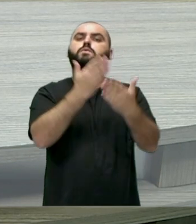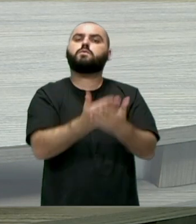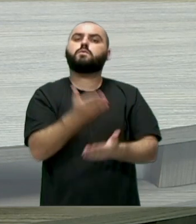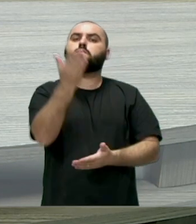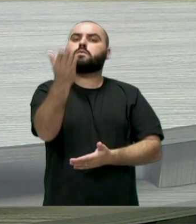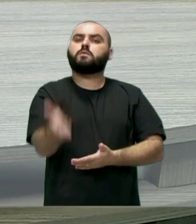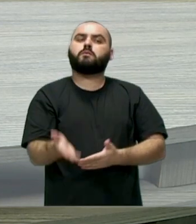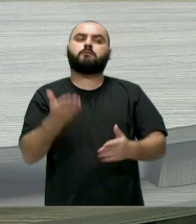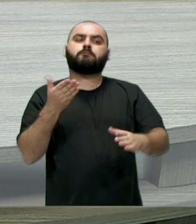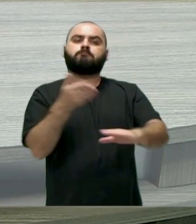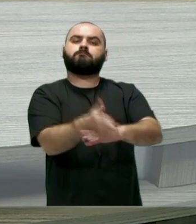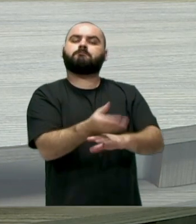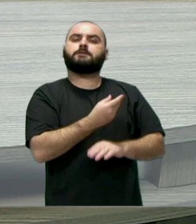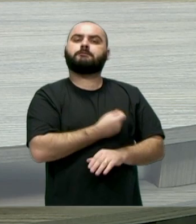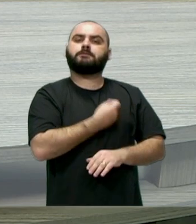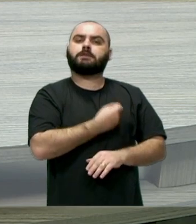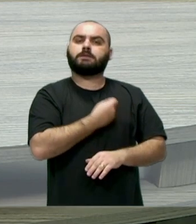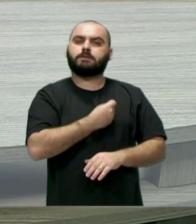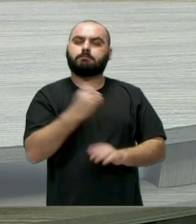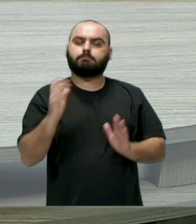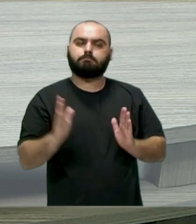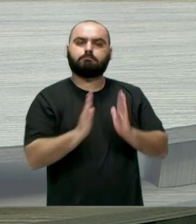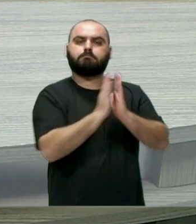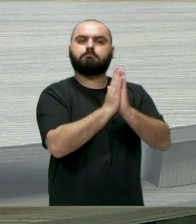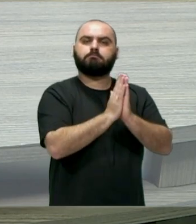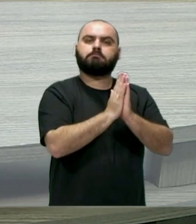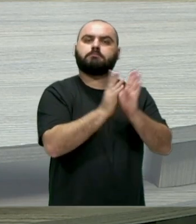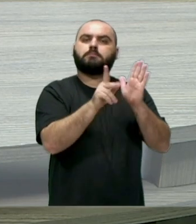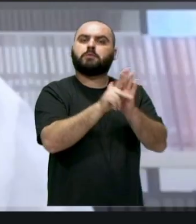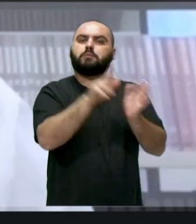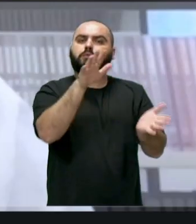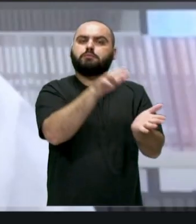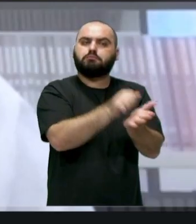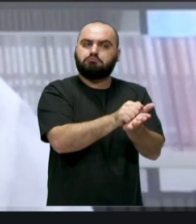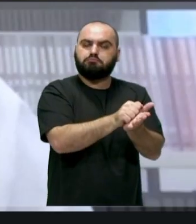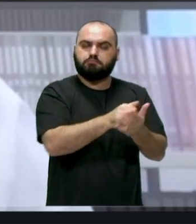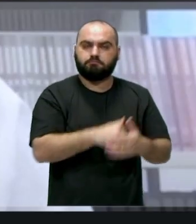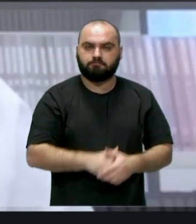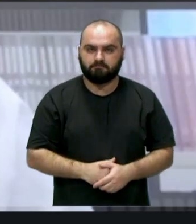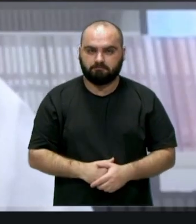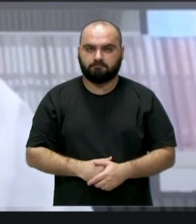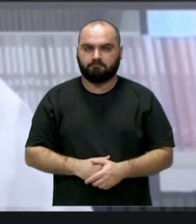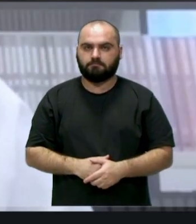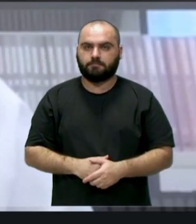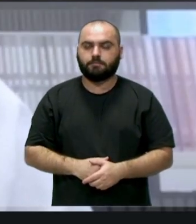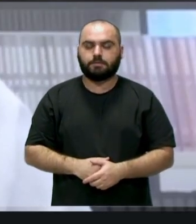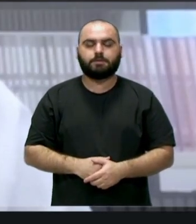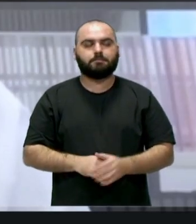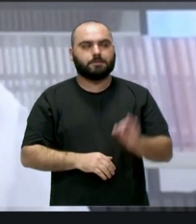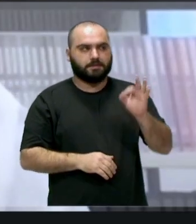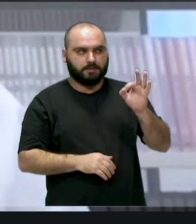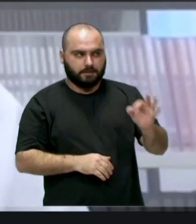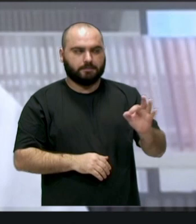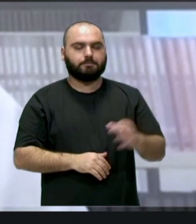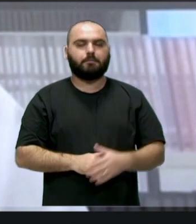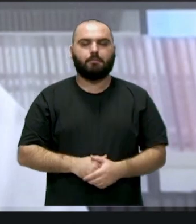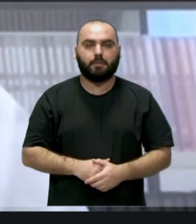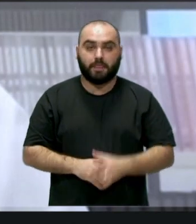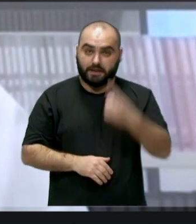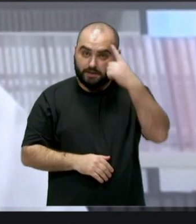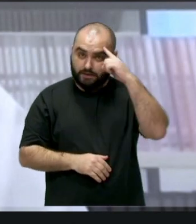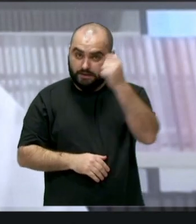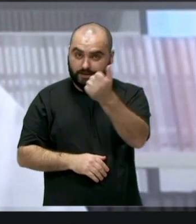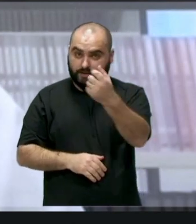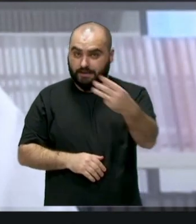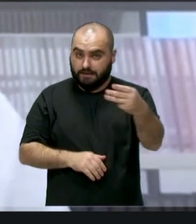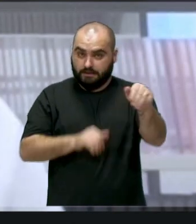vocês estiveram pessoalmente fazendo esse cadastramento? Pois não. A campanha, então, conforme eu mencionei, ela foi lançada no dia 13 de